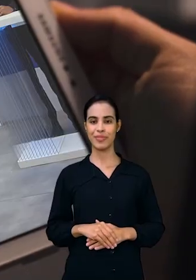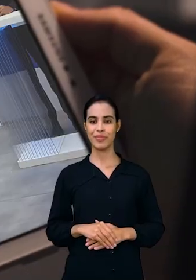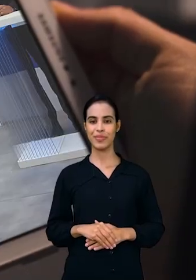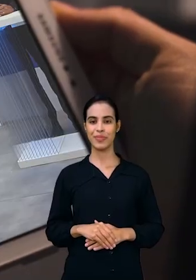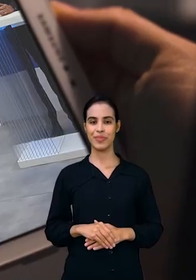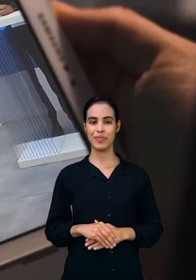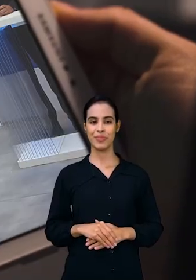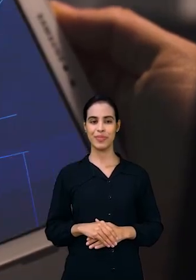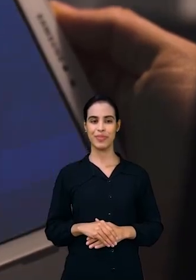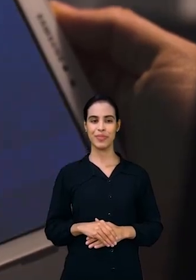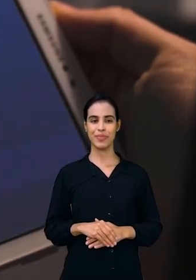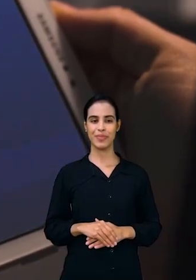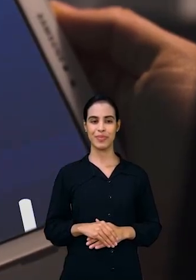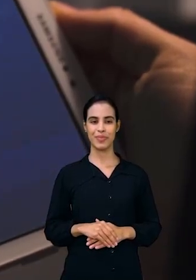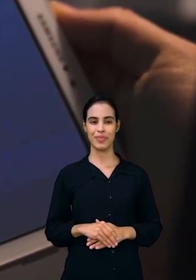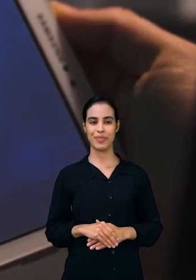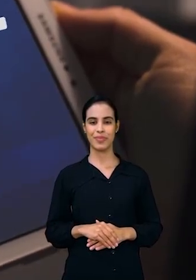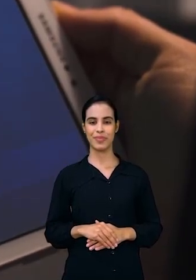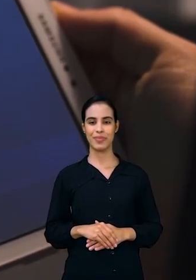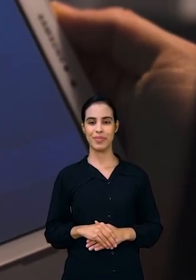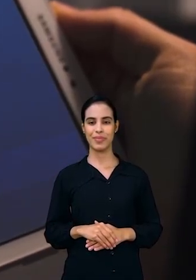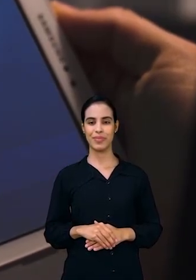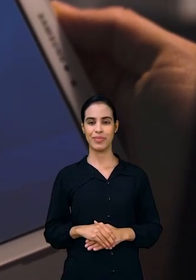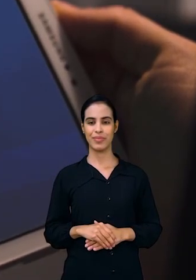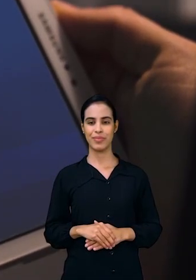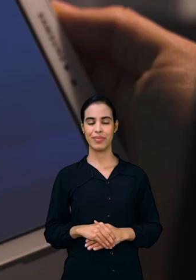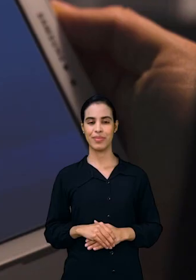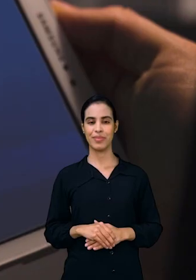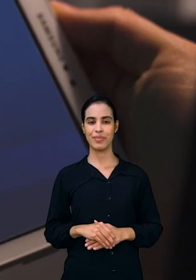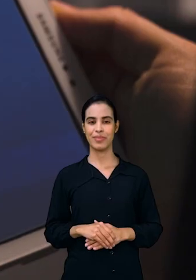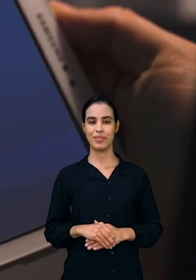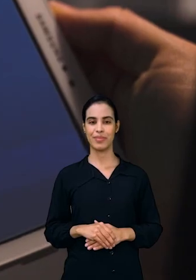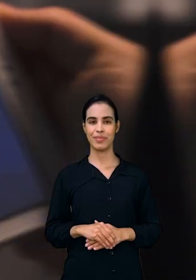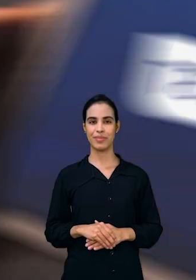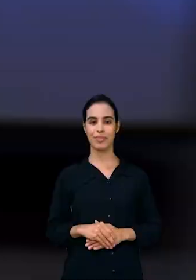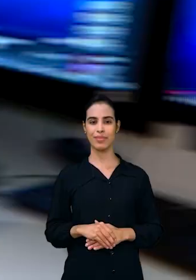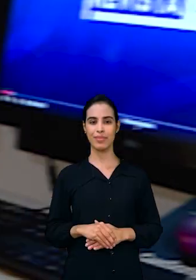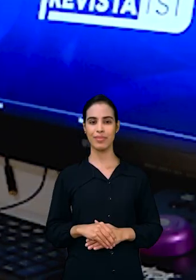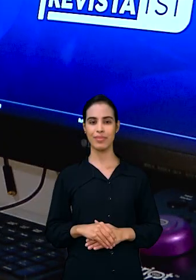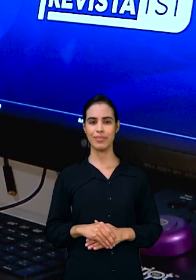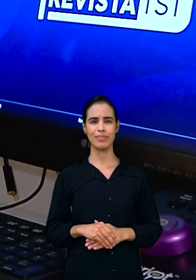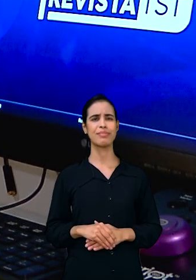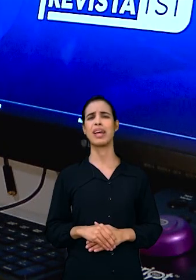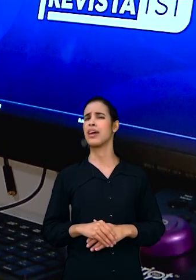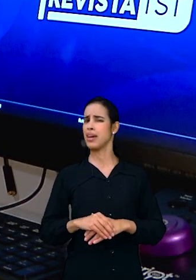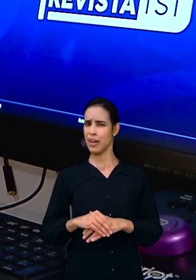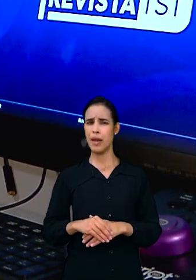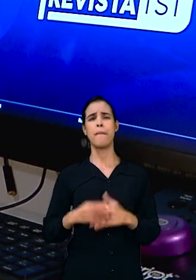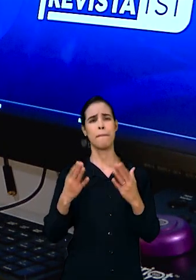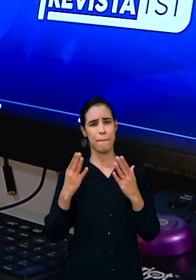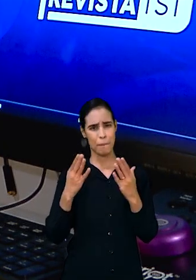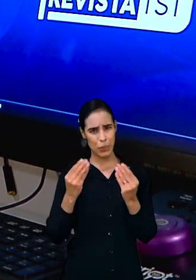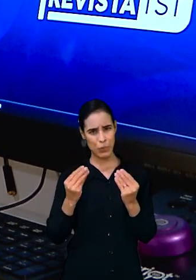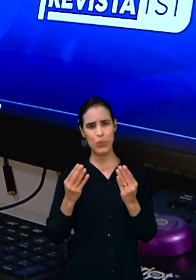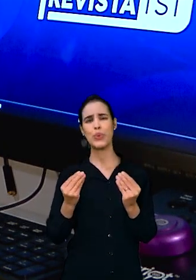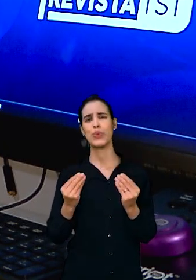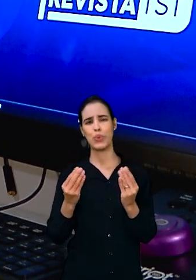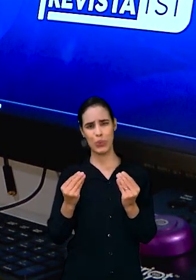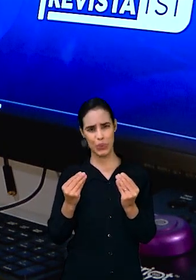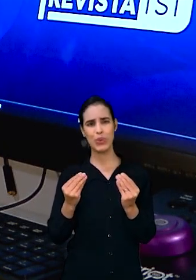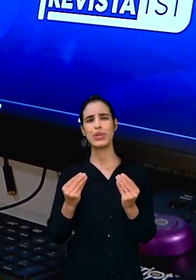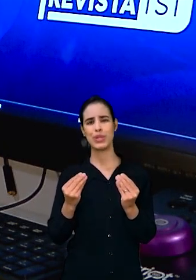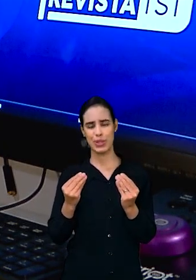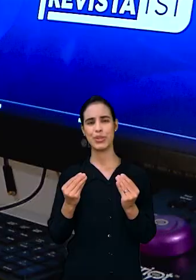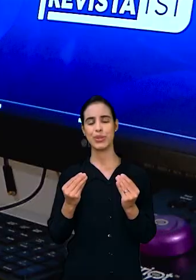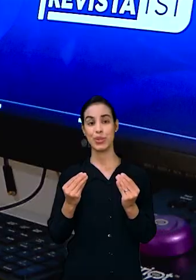oficiais do TST. Foram Foram diversas edições nesses 10